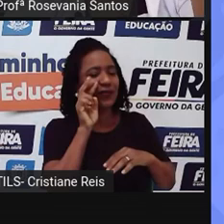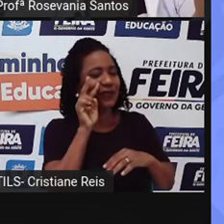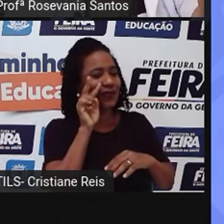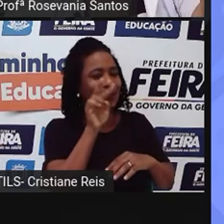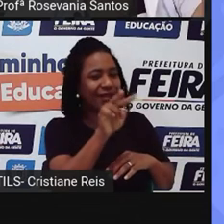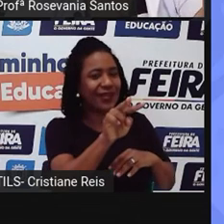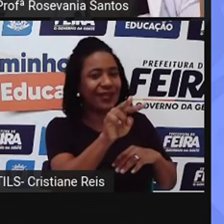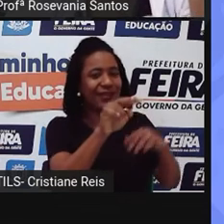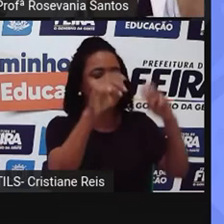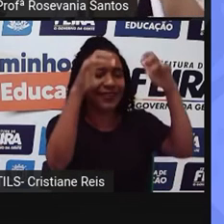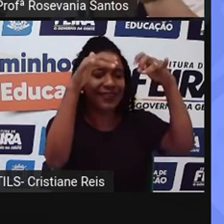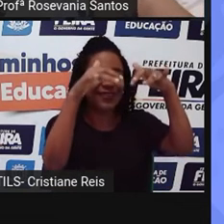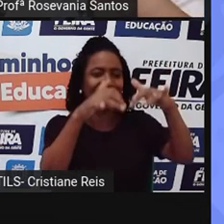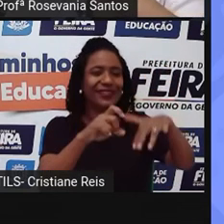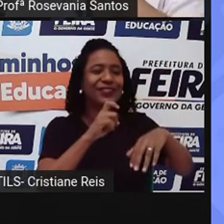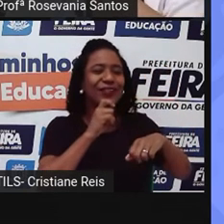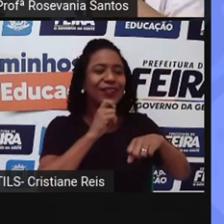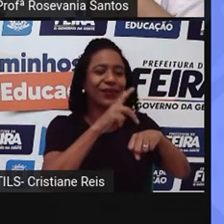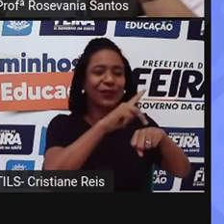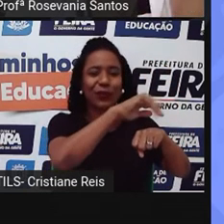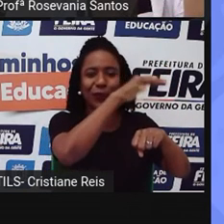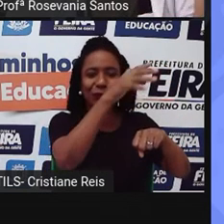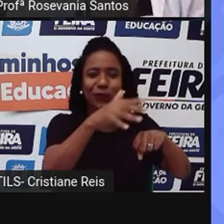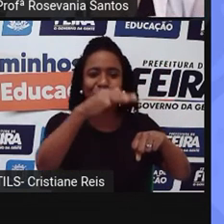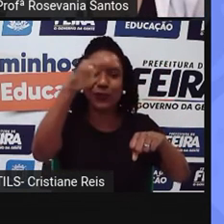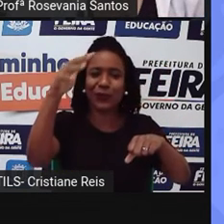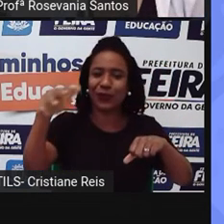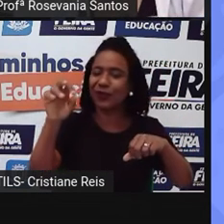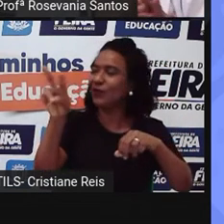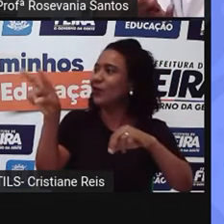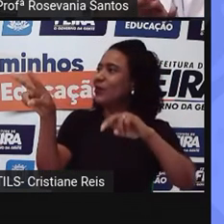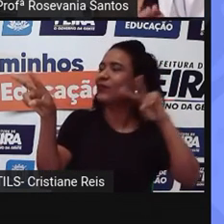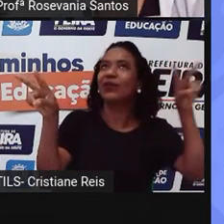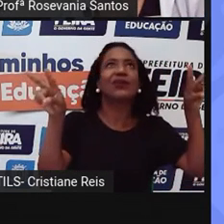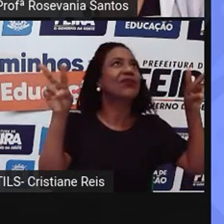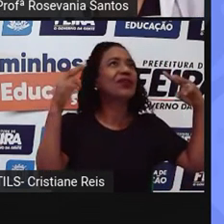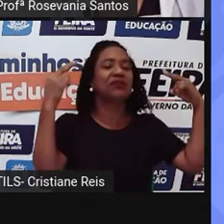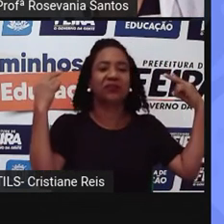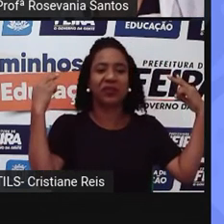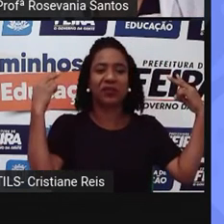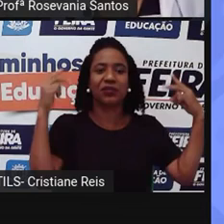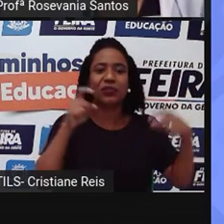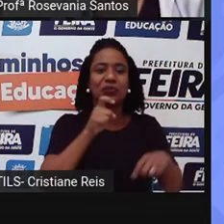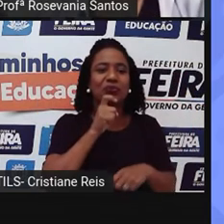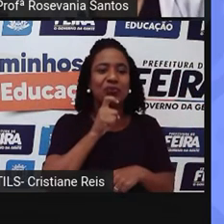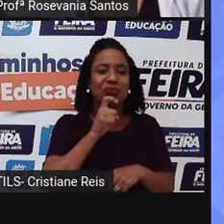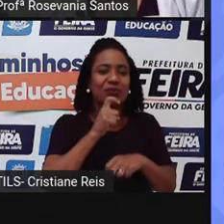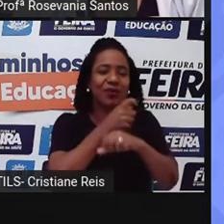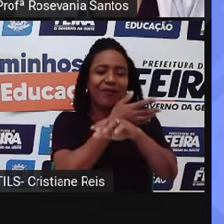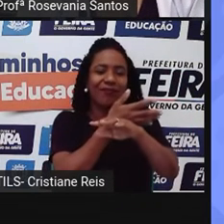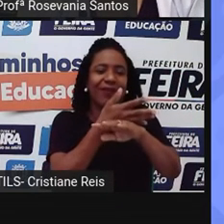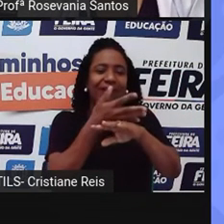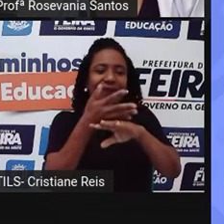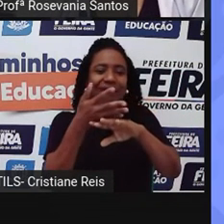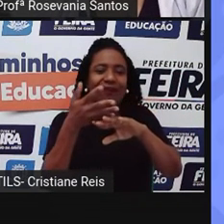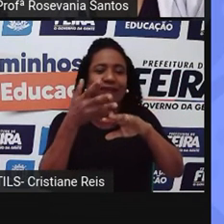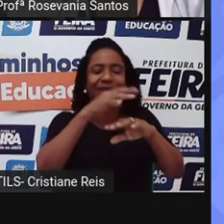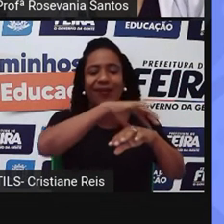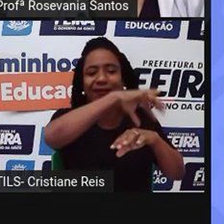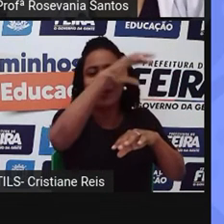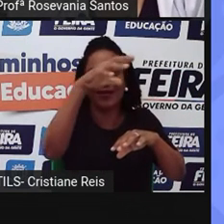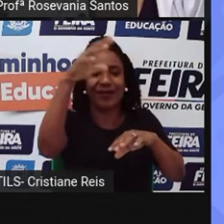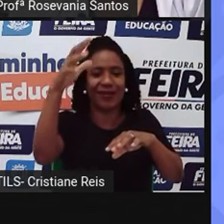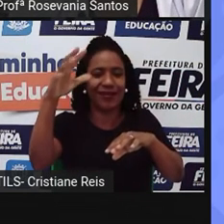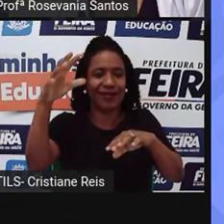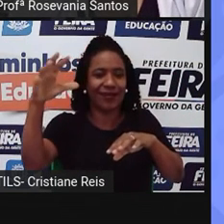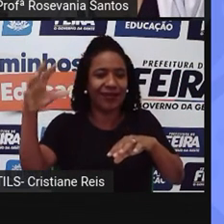superfície branquinha, gelada. Olha para o outro lado, olha para trás. É o que você vai ver, é gelo ali, né? Durante todo